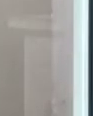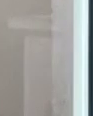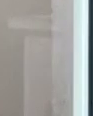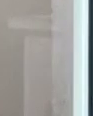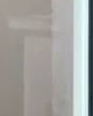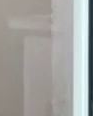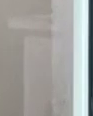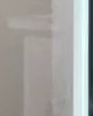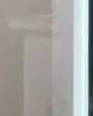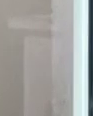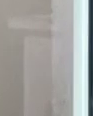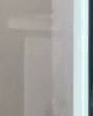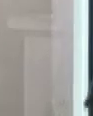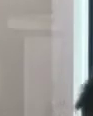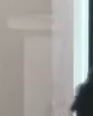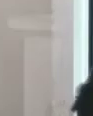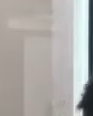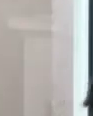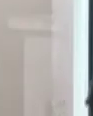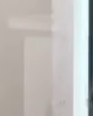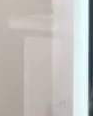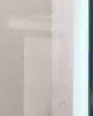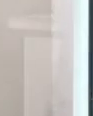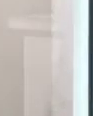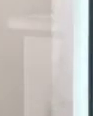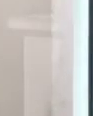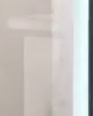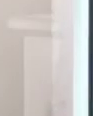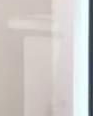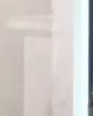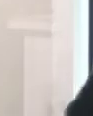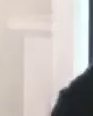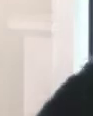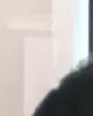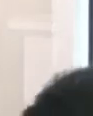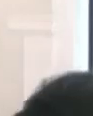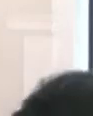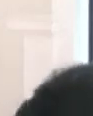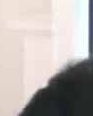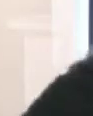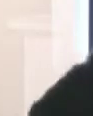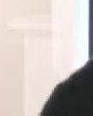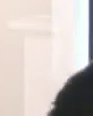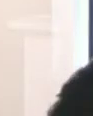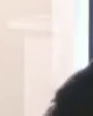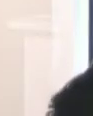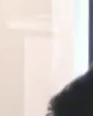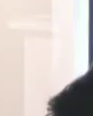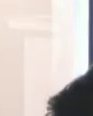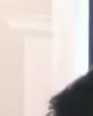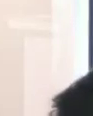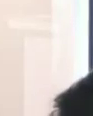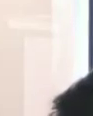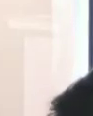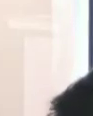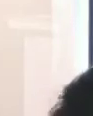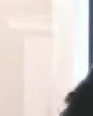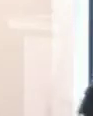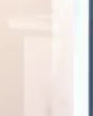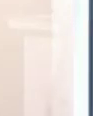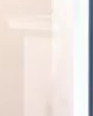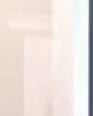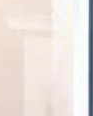agradecer o pessoal já da Atenção Básica, que fez esse levantamento aqui, encaminhou para a secretária, e a secretária encaminhou para a gente.